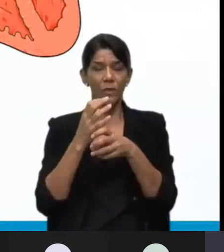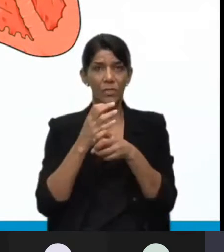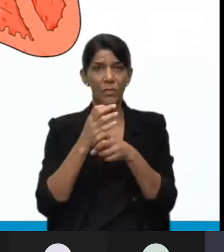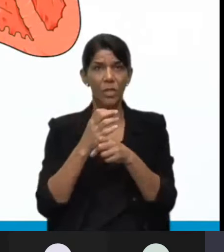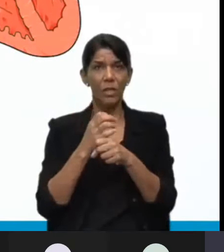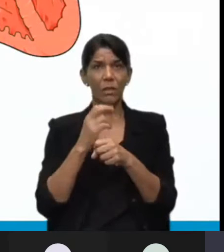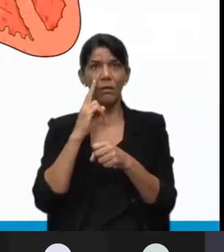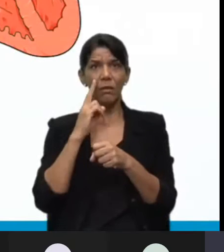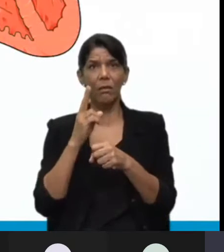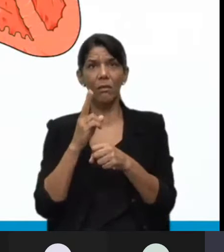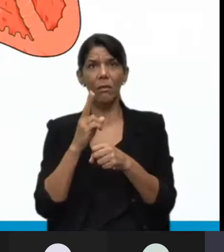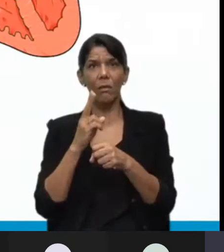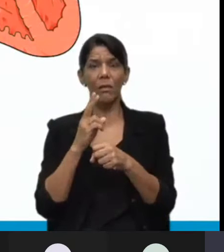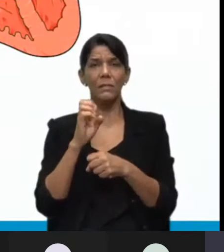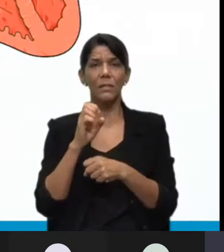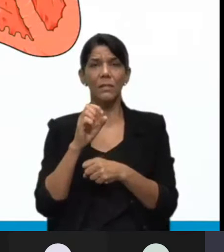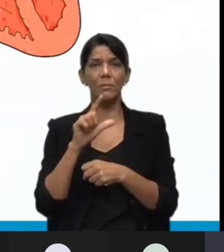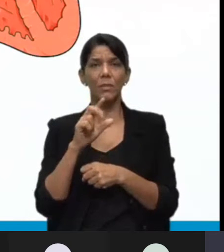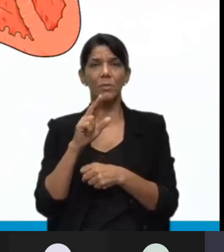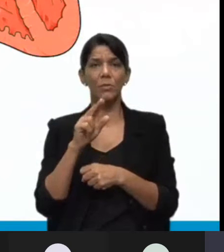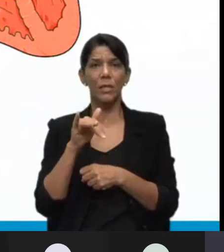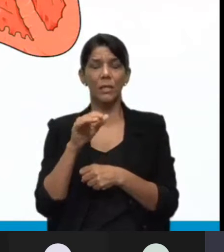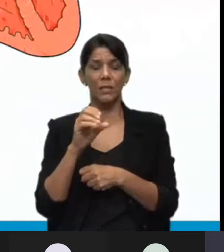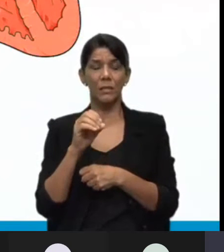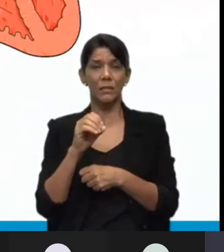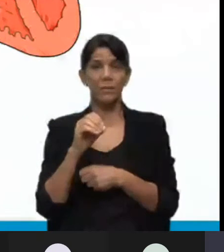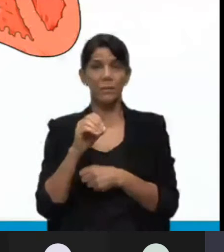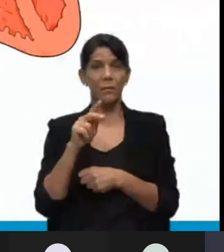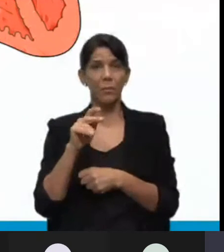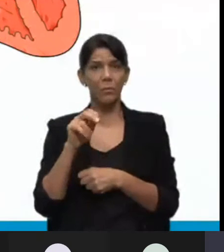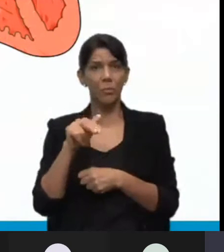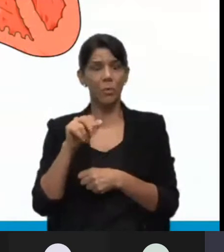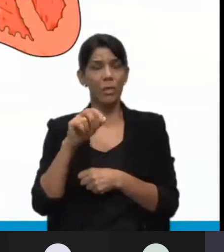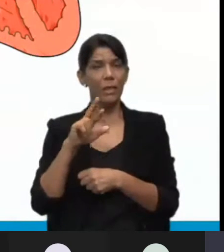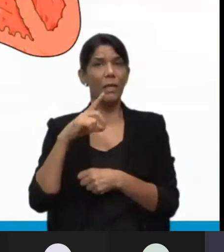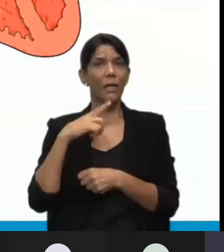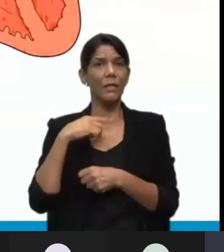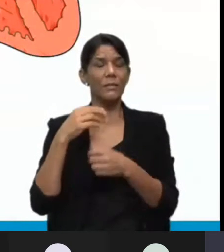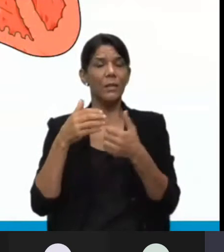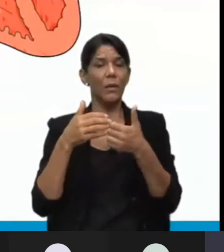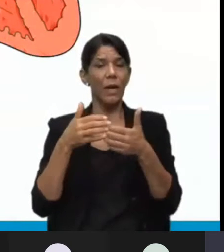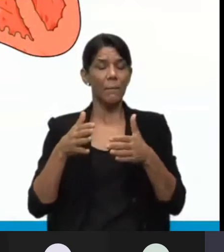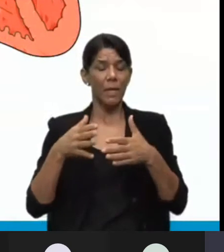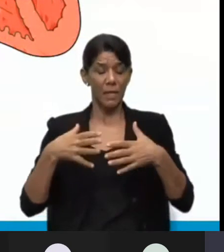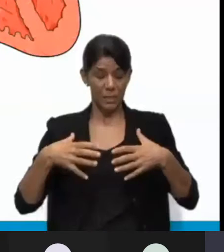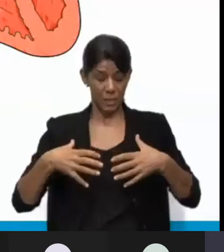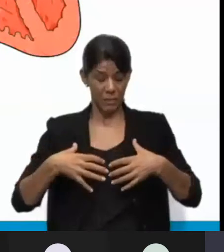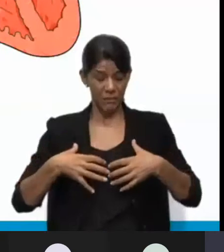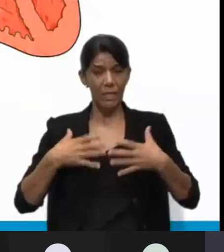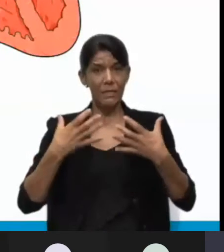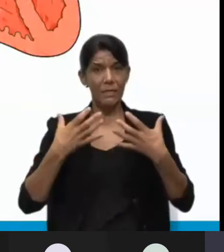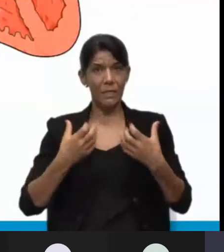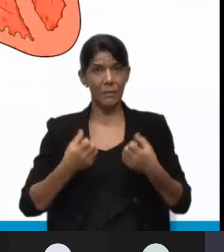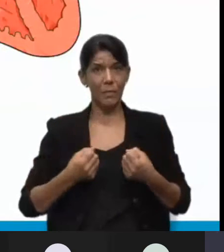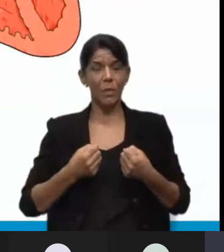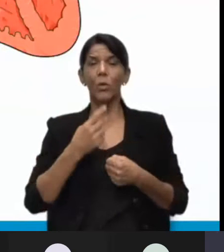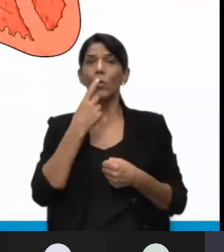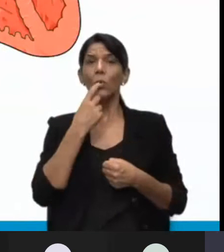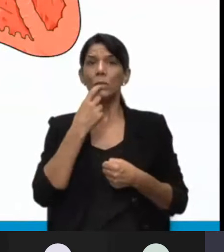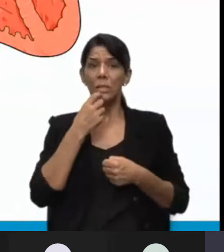fechadas e aqui as minhas semilunares, que são a aórtica e a pulmonar, elas estão abertas. Ou seja,